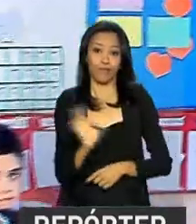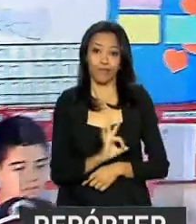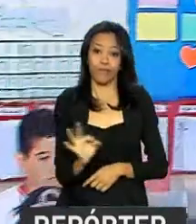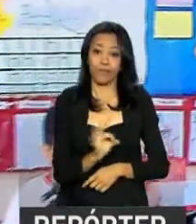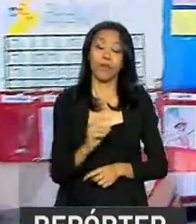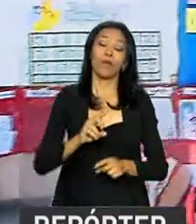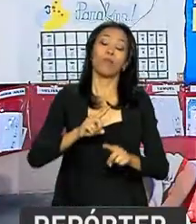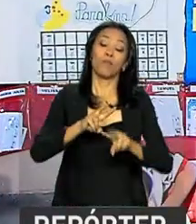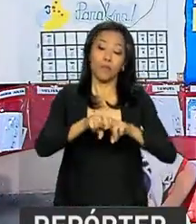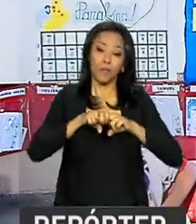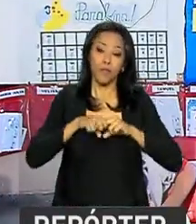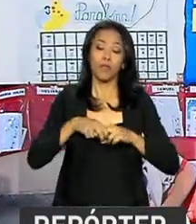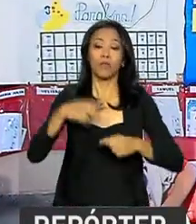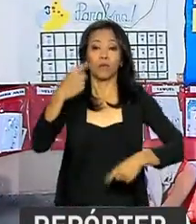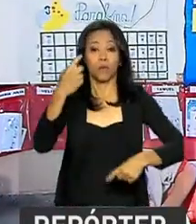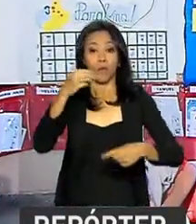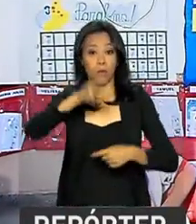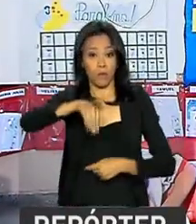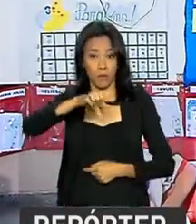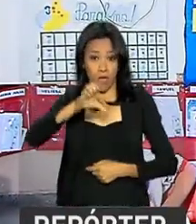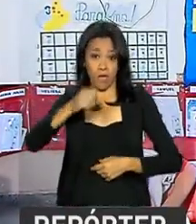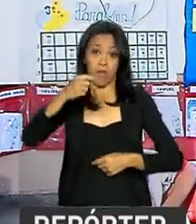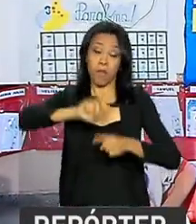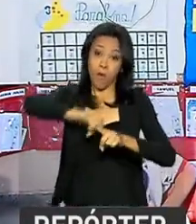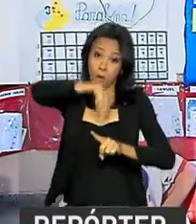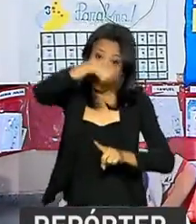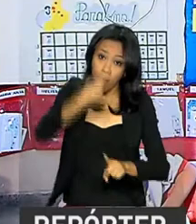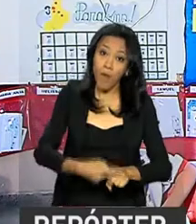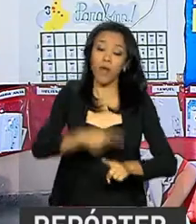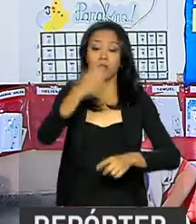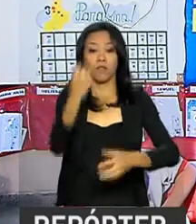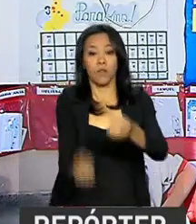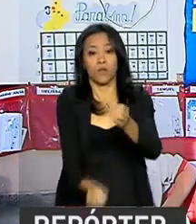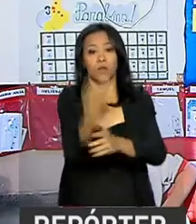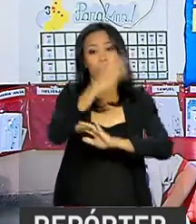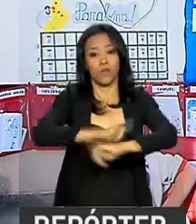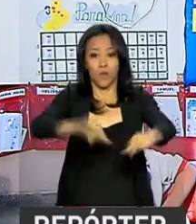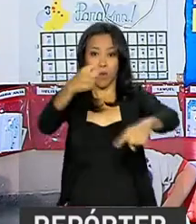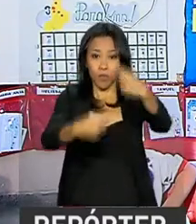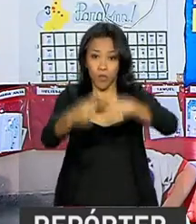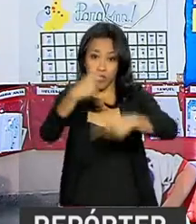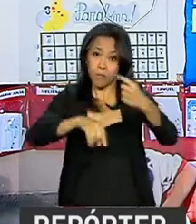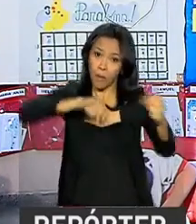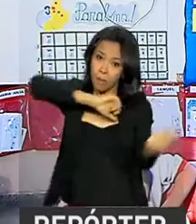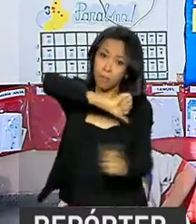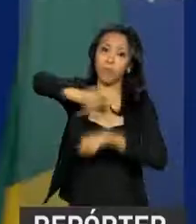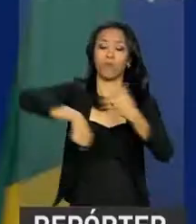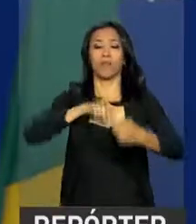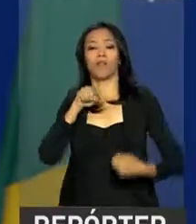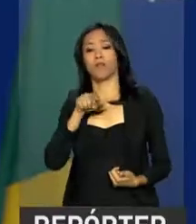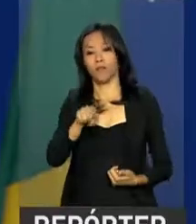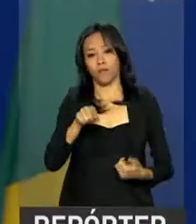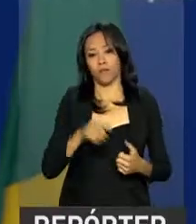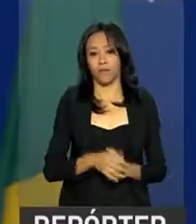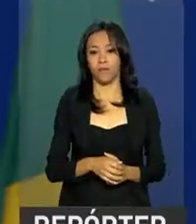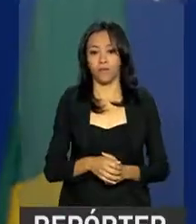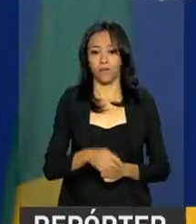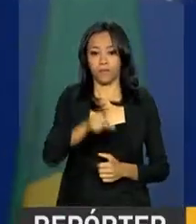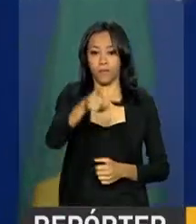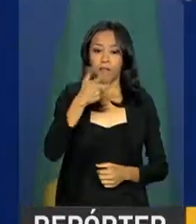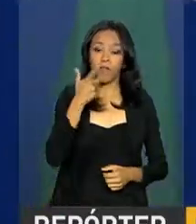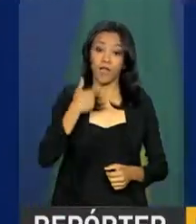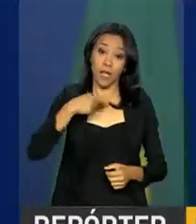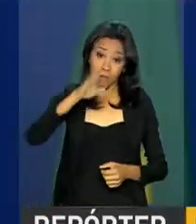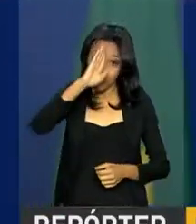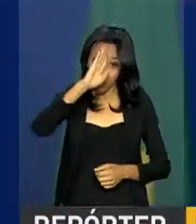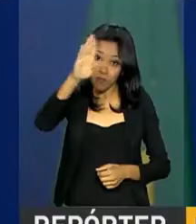uma nova política nacional de alfabetização que envolve uma série de medidas para mudar essa realidade a principal é um